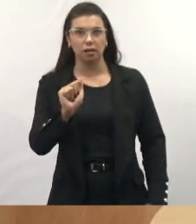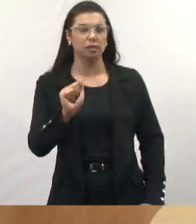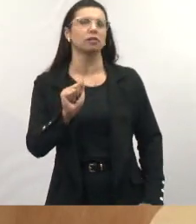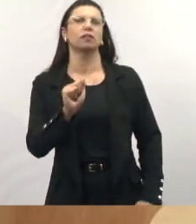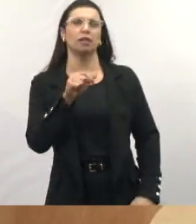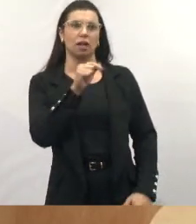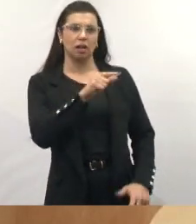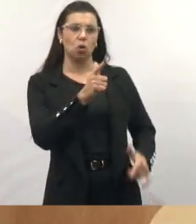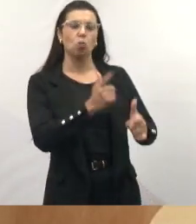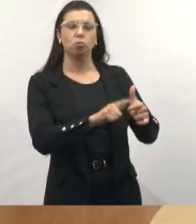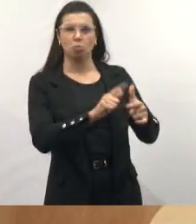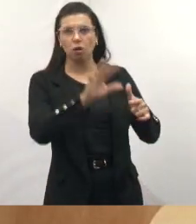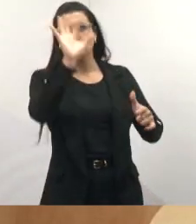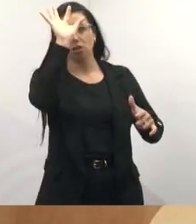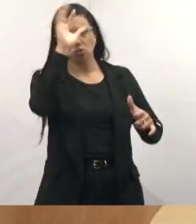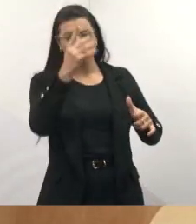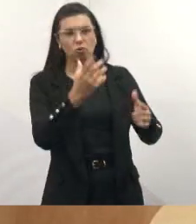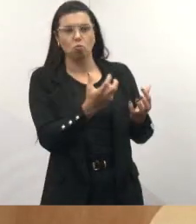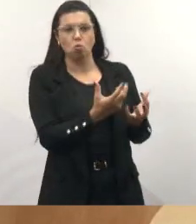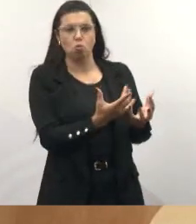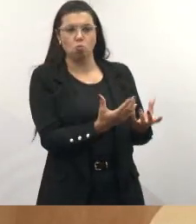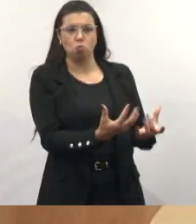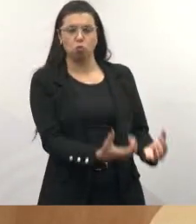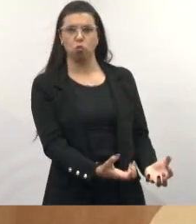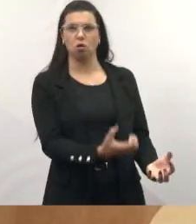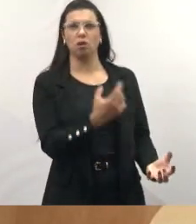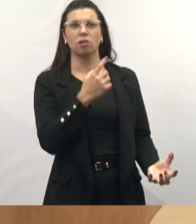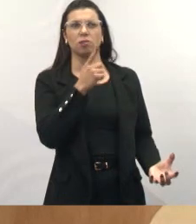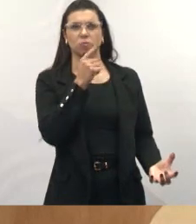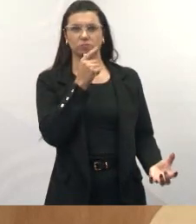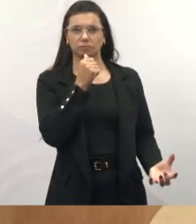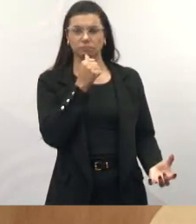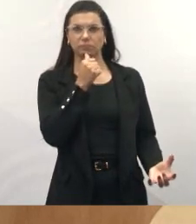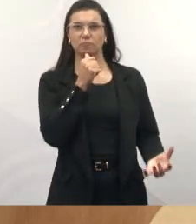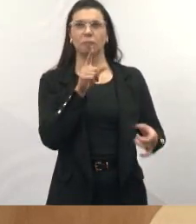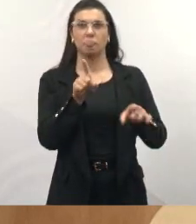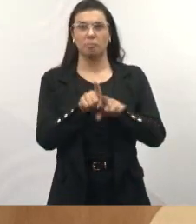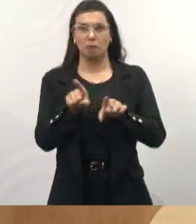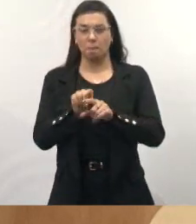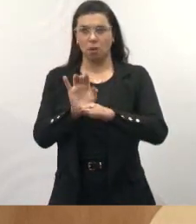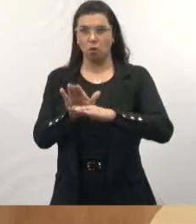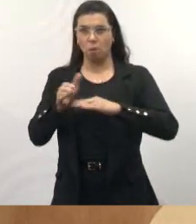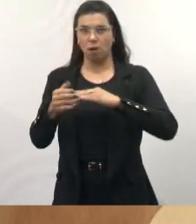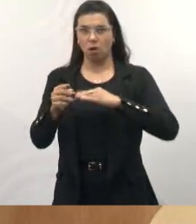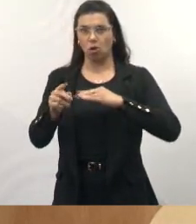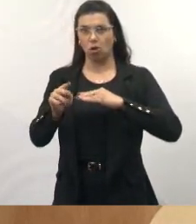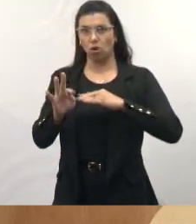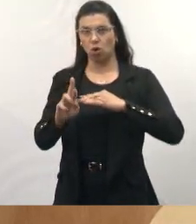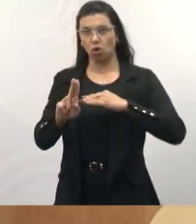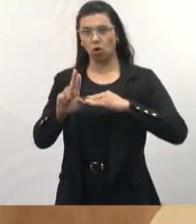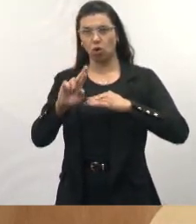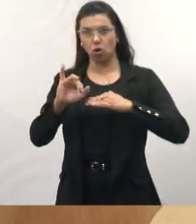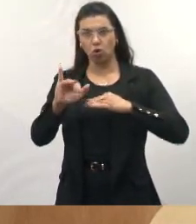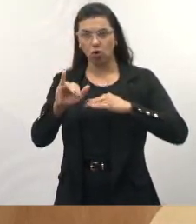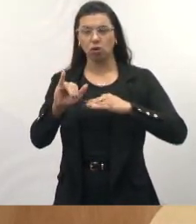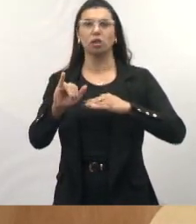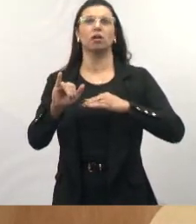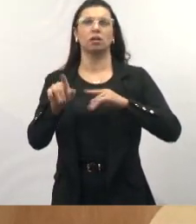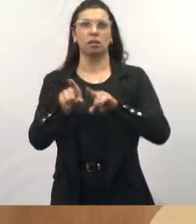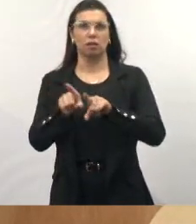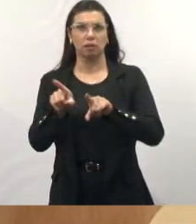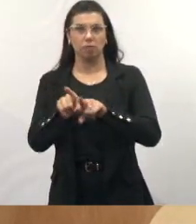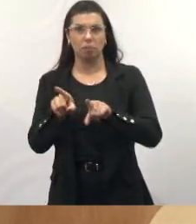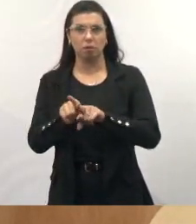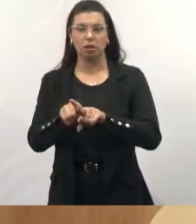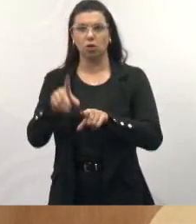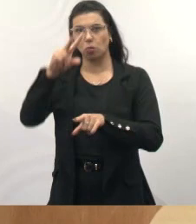resolvido. A questão do Turi, com aqueles piscinões que estavam desativados, o prefeito